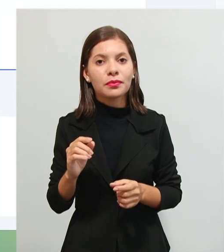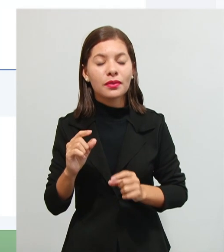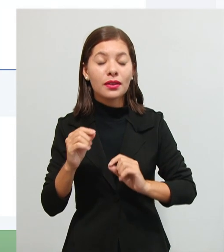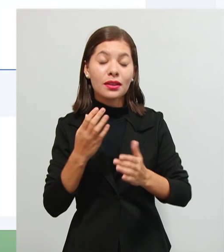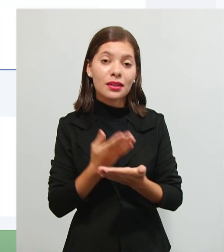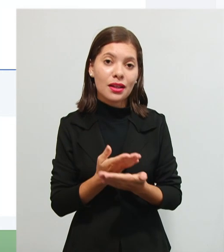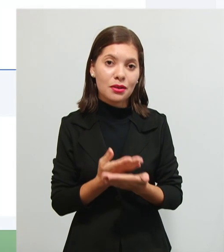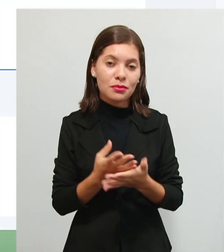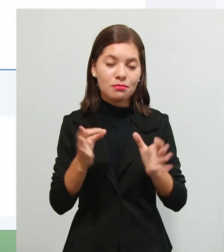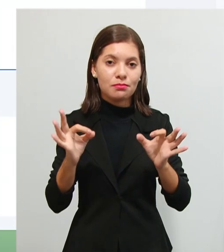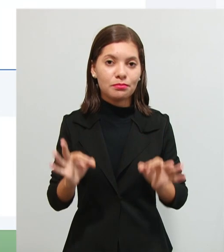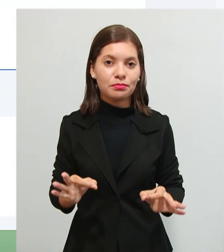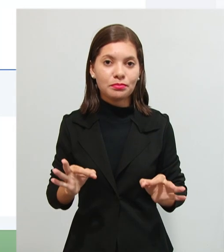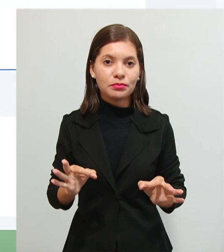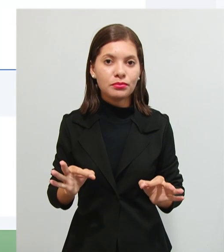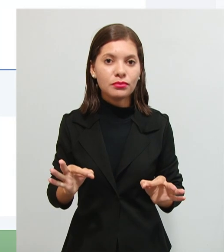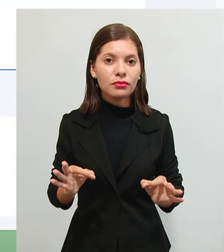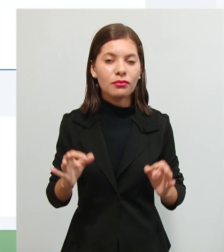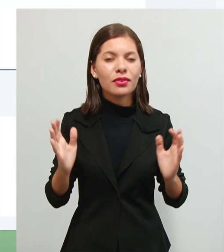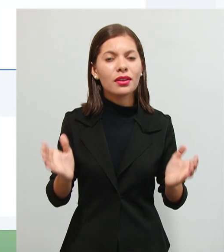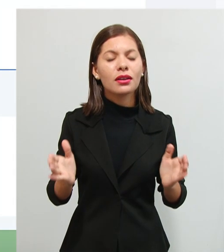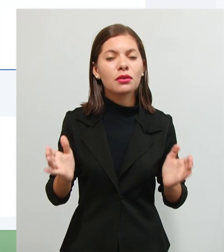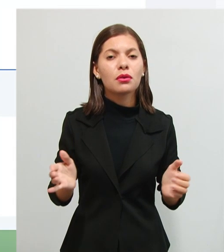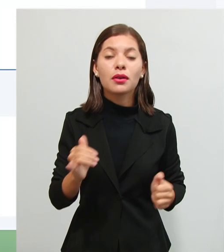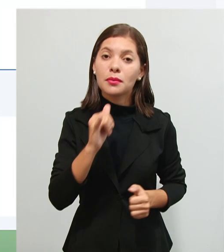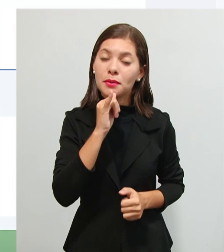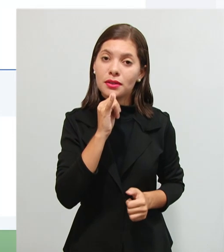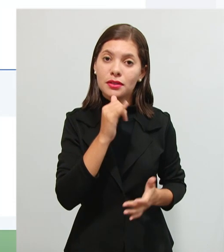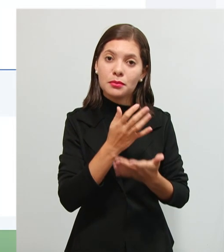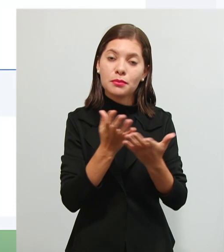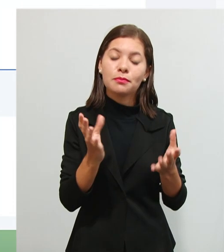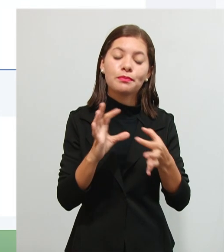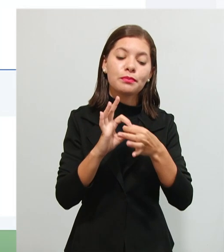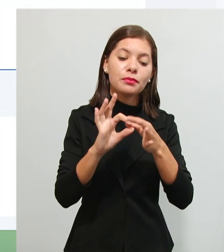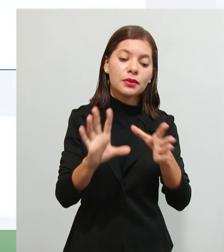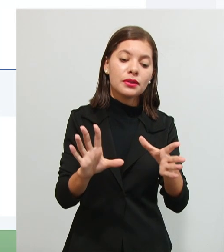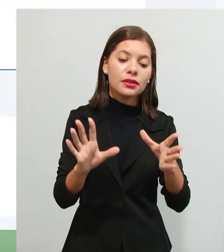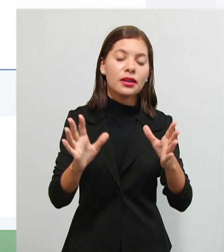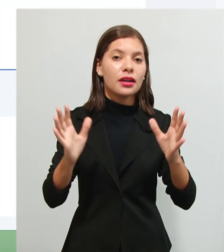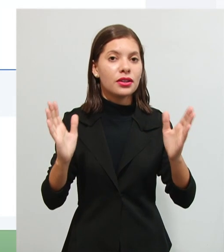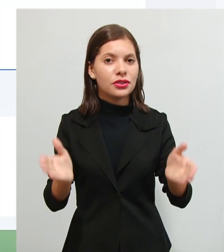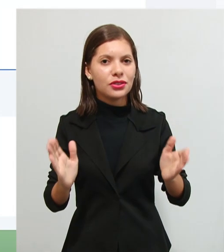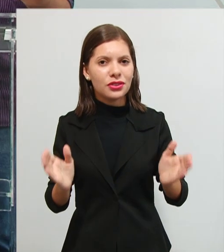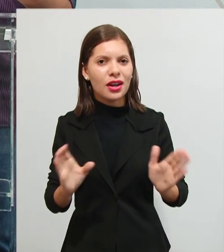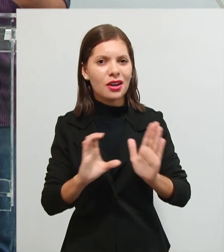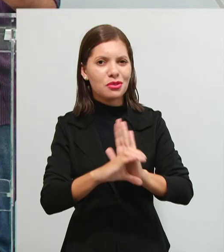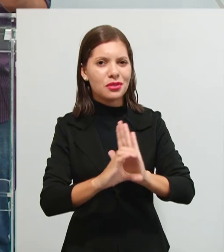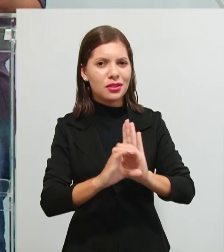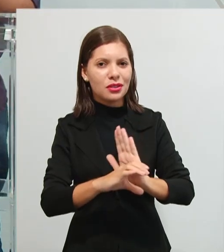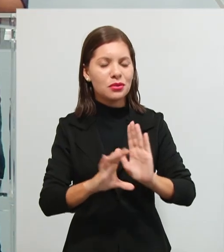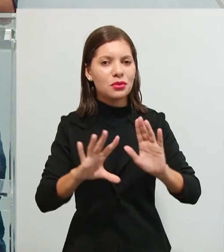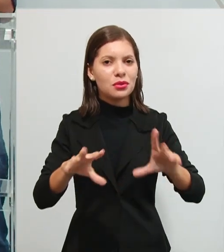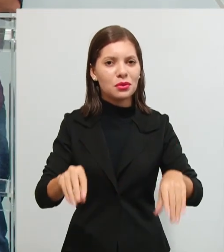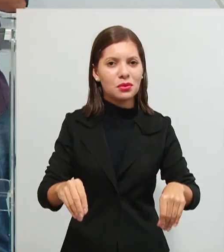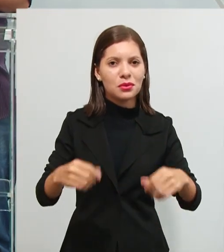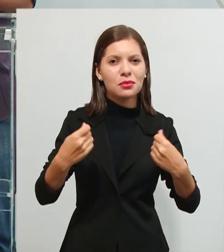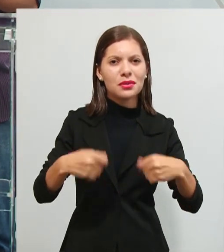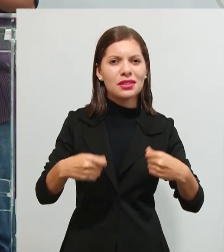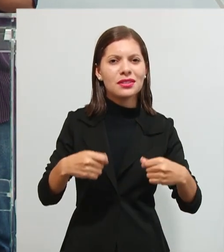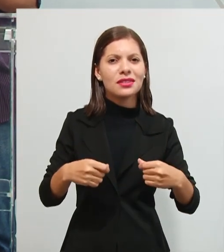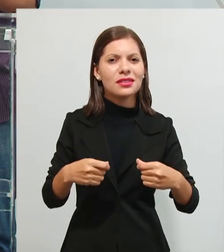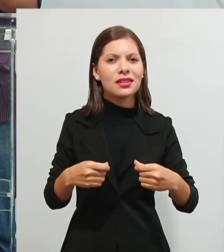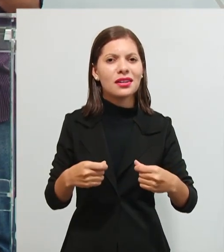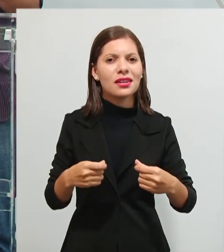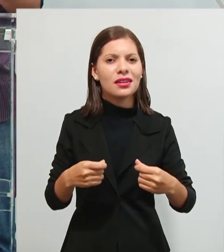certo? Agora, digamos que já disponibilizei todo o conteúdo que precisa. O que a gente